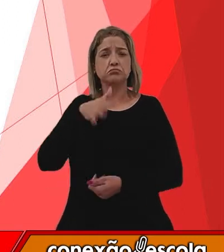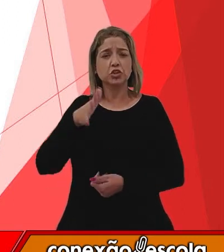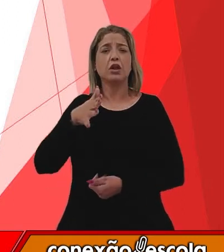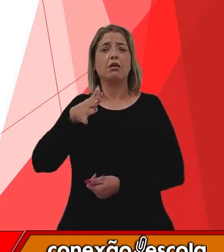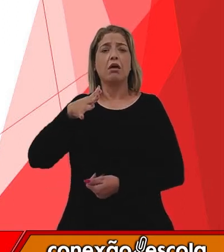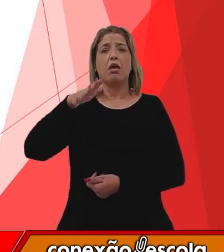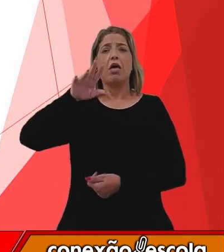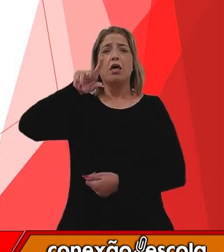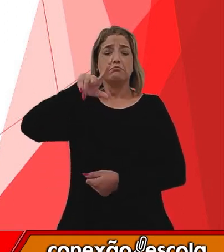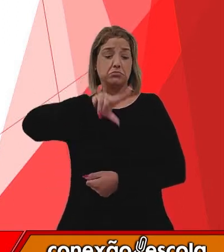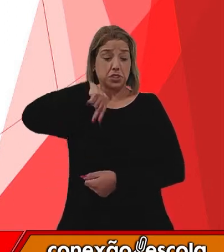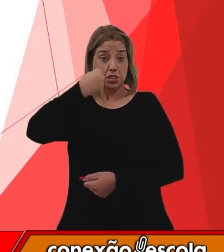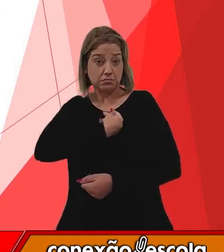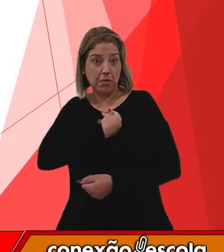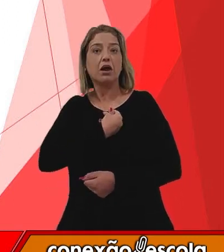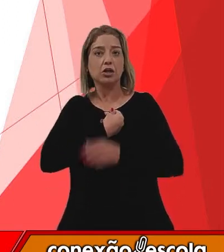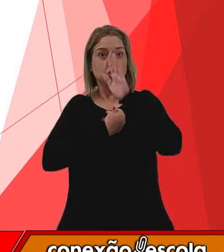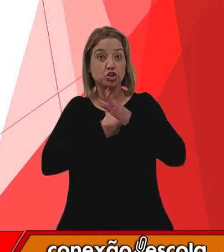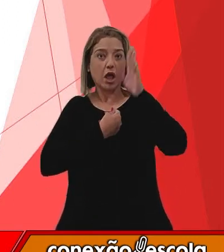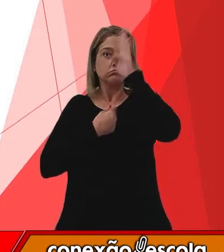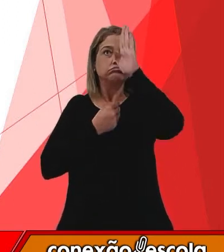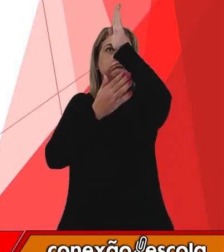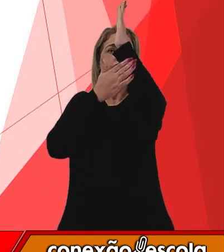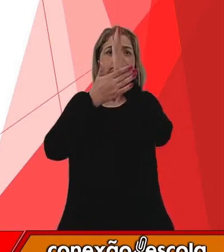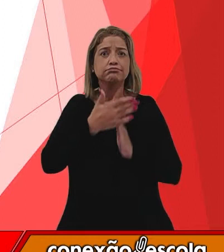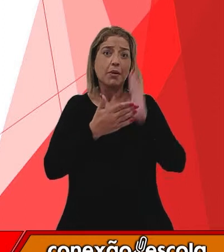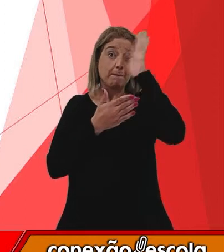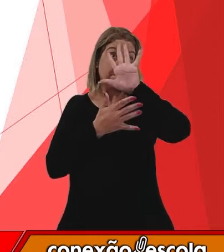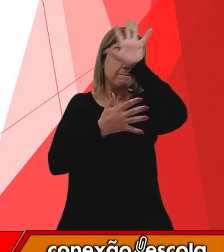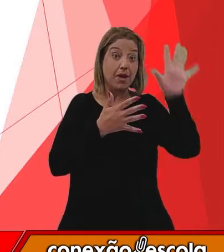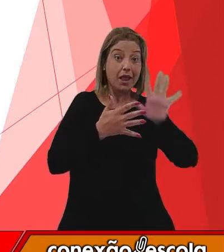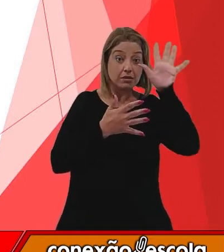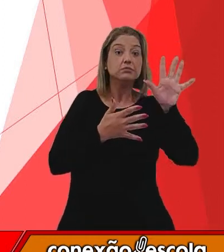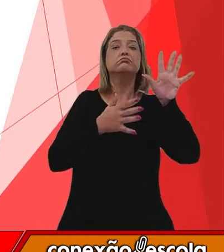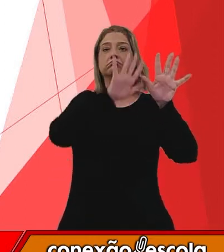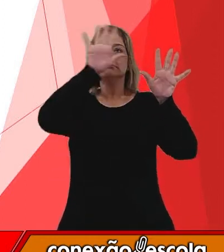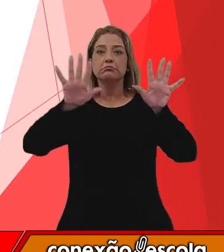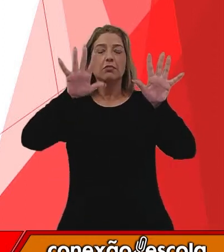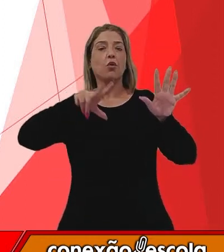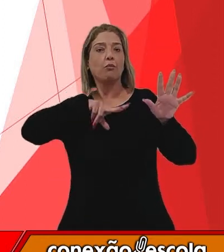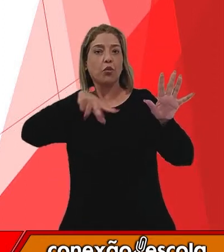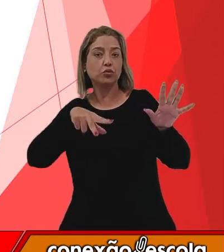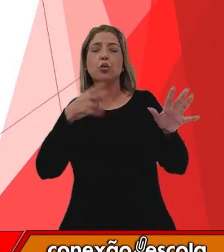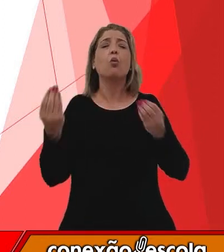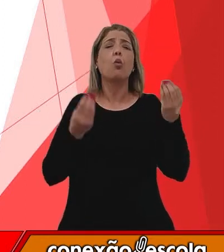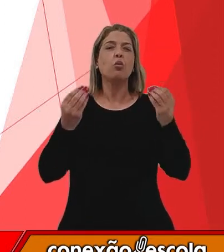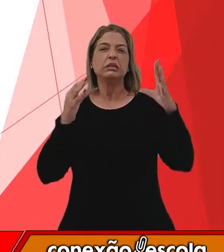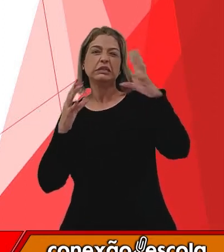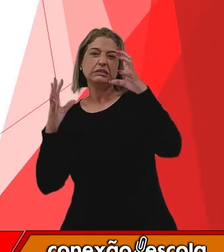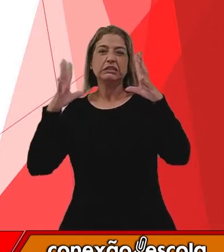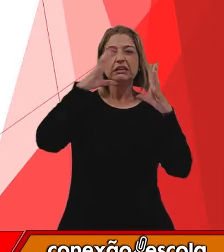Brasil, desejou ocupar parte do território também. Virou uma briga danada e foi estabelecido